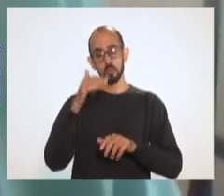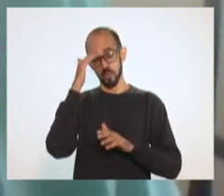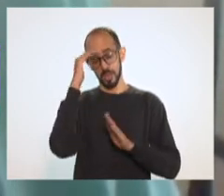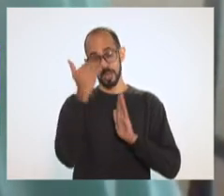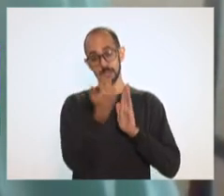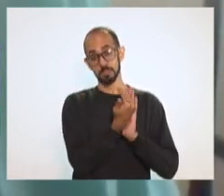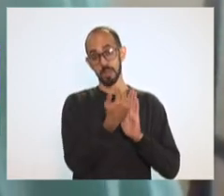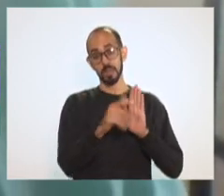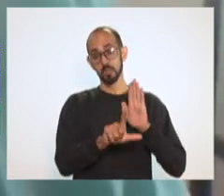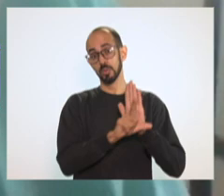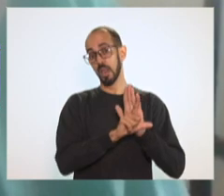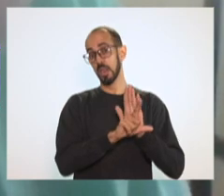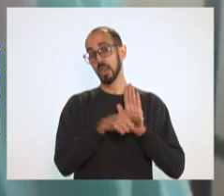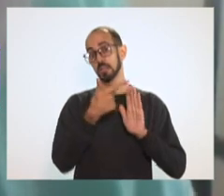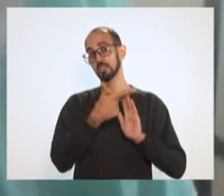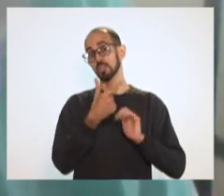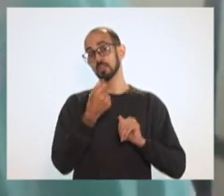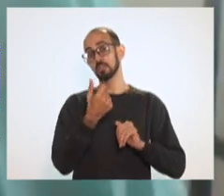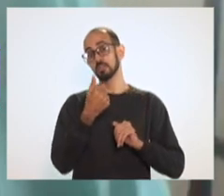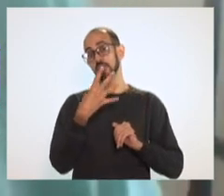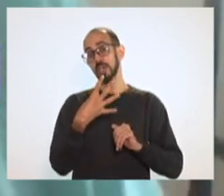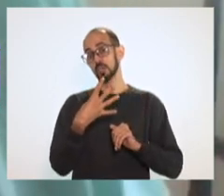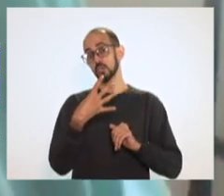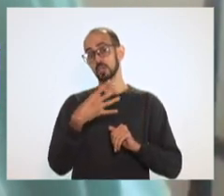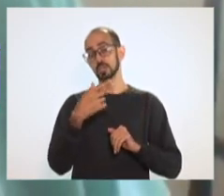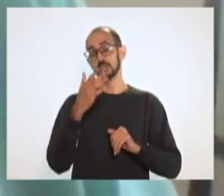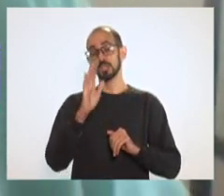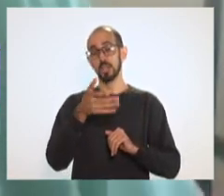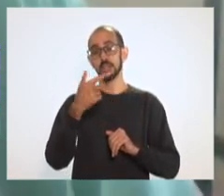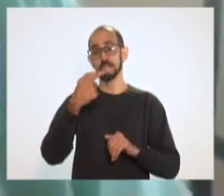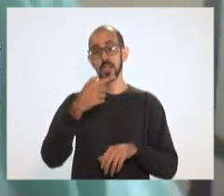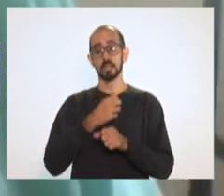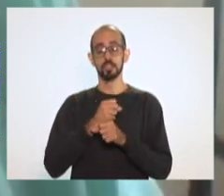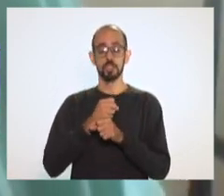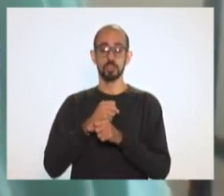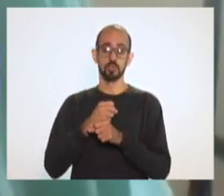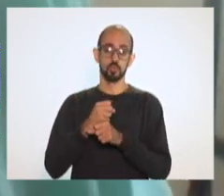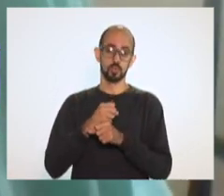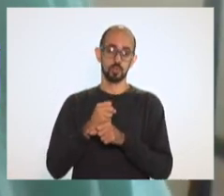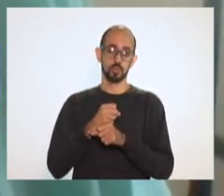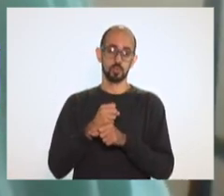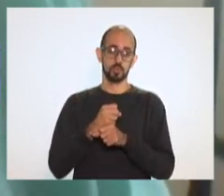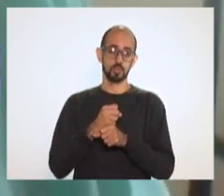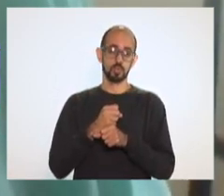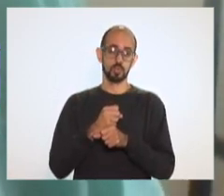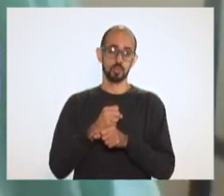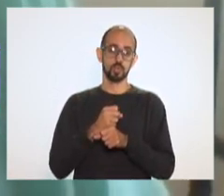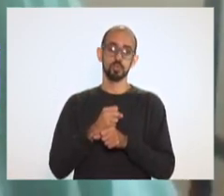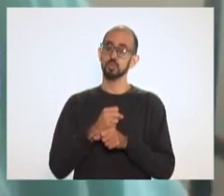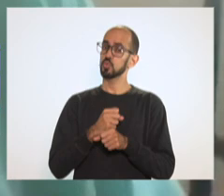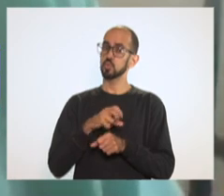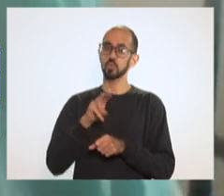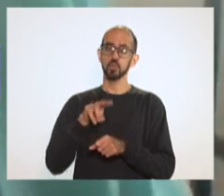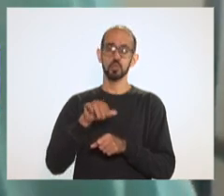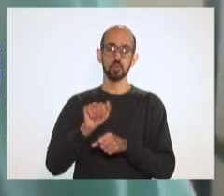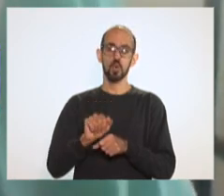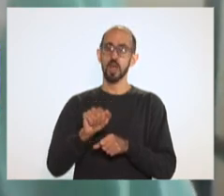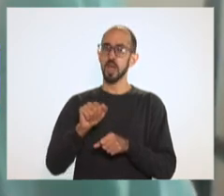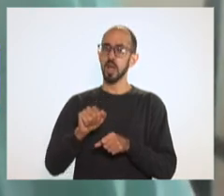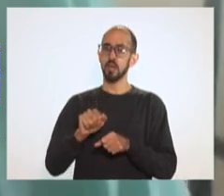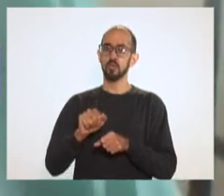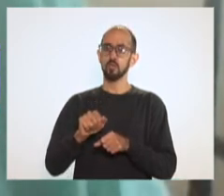2014 ela tem sete anos está em vigor não foi contestada nos tribunais foi